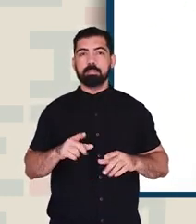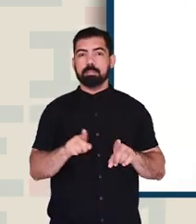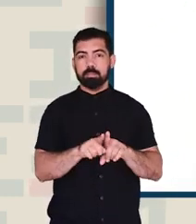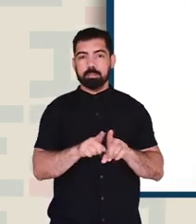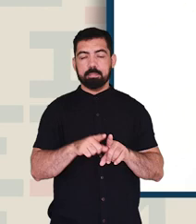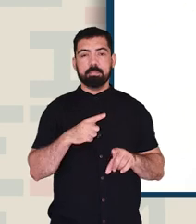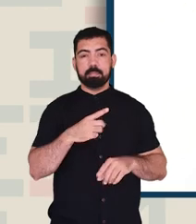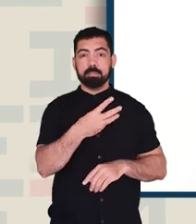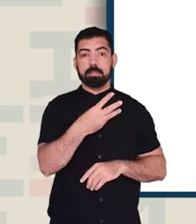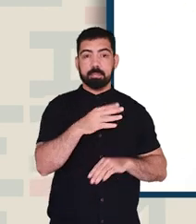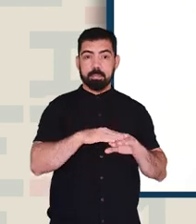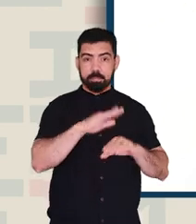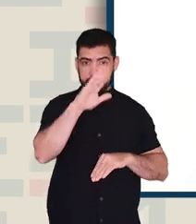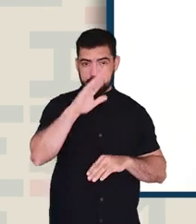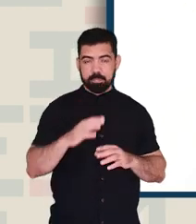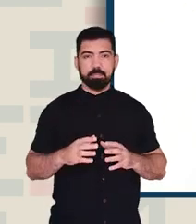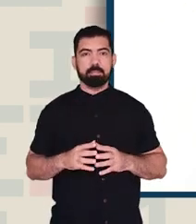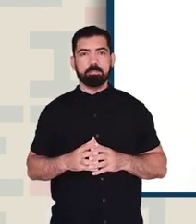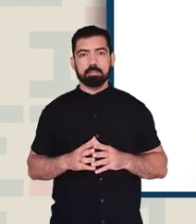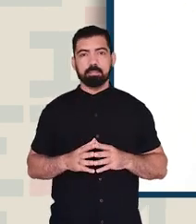depois uma terça maior,